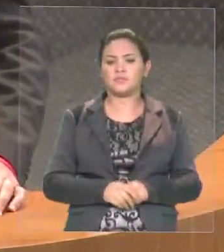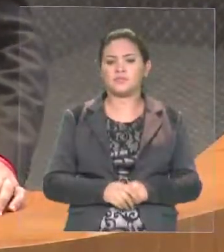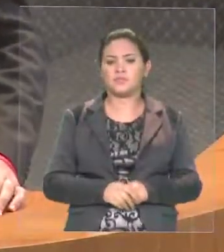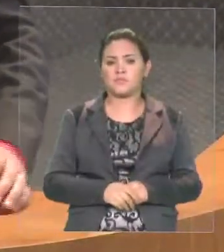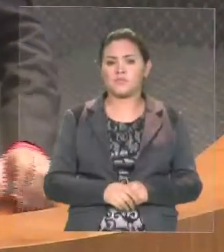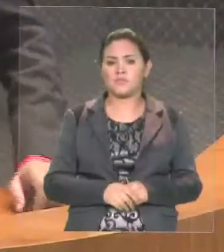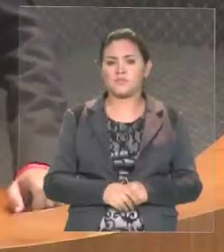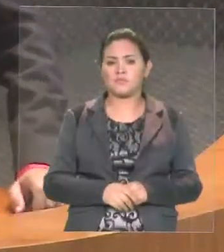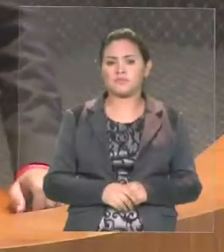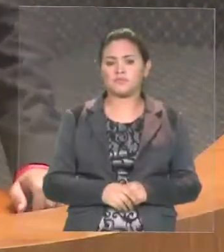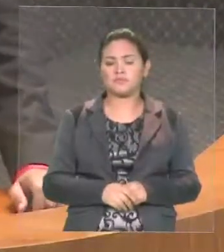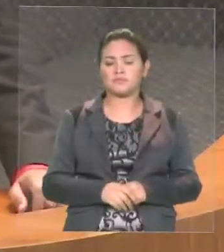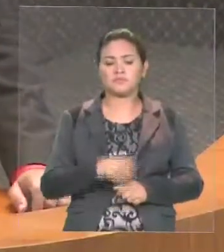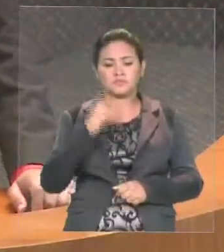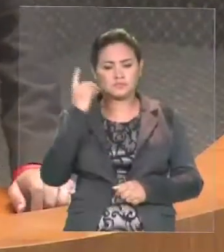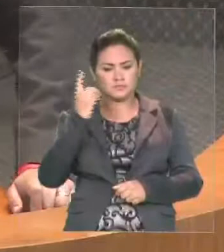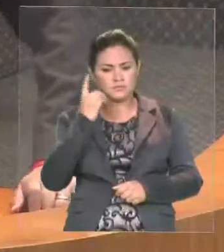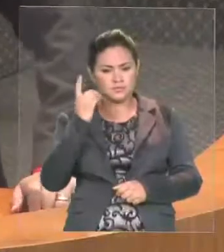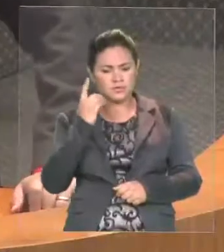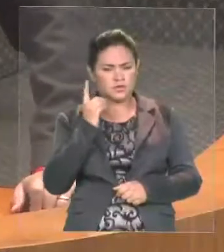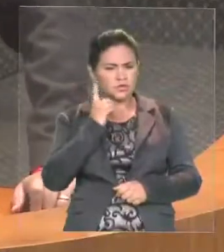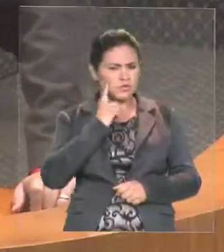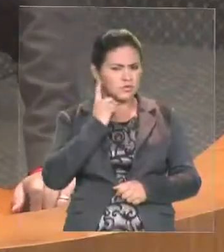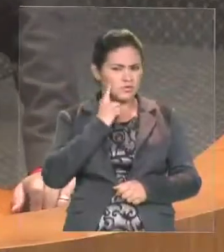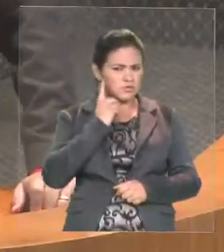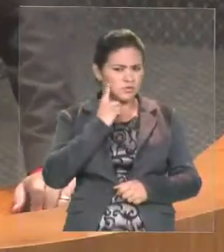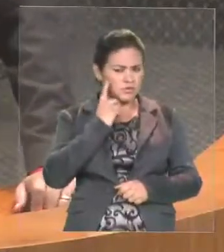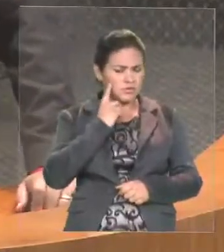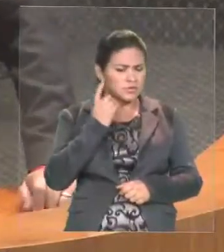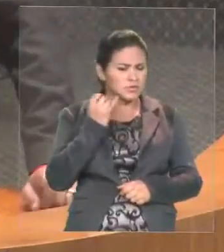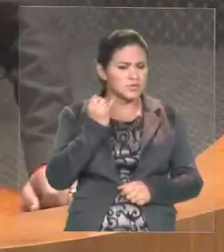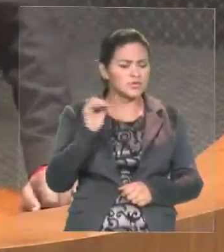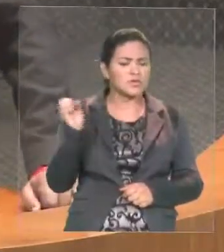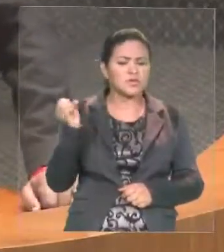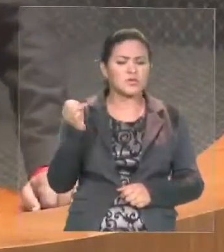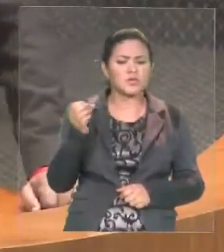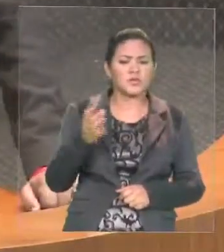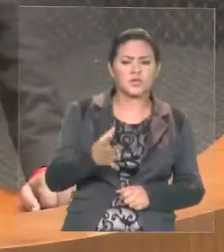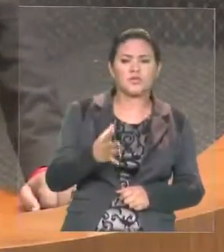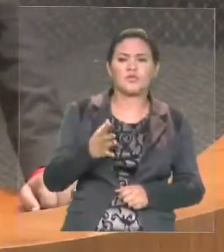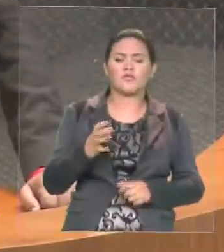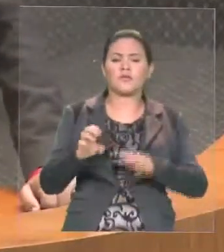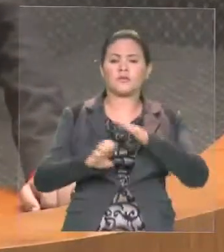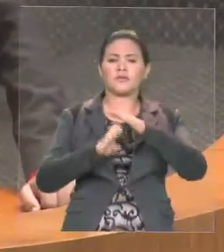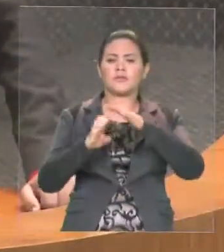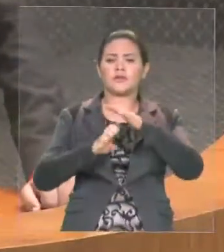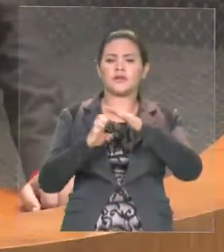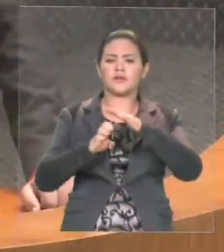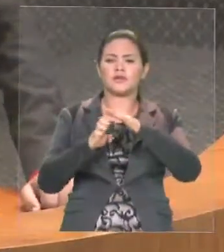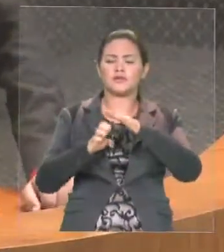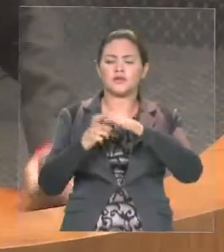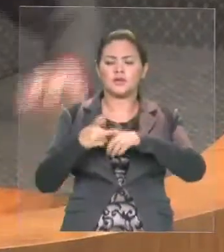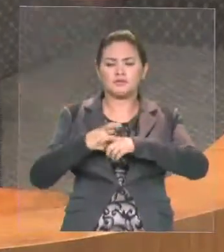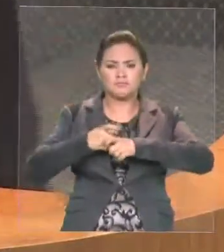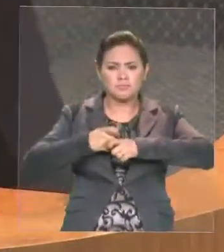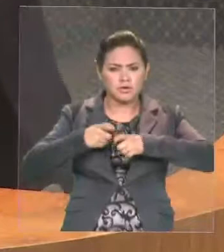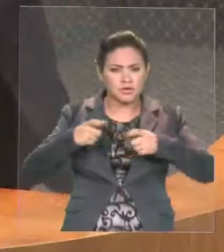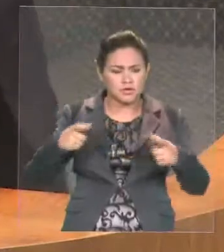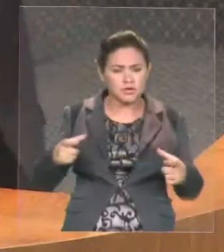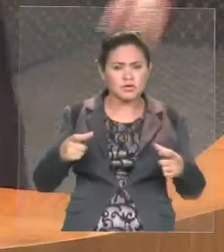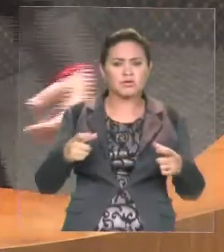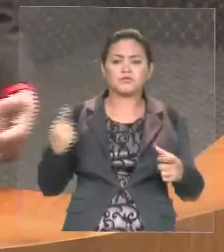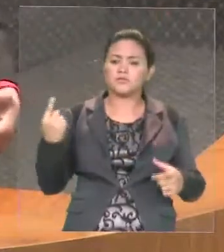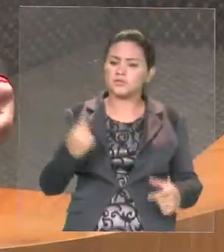um parlamentar até duvidando de que novos centros de distribuição poderiam vir para o Maranhão, e falando claramente: qual